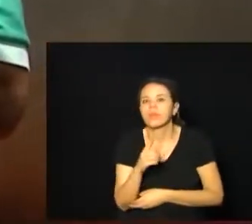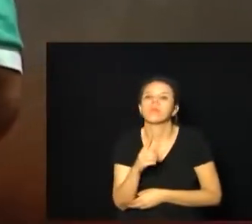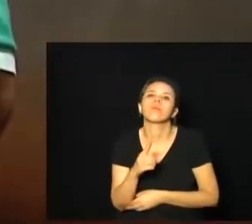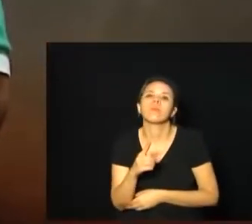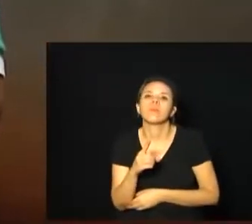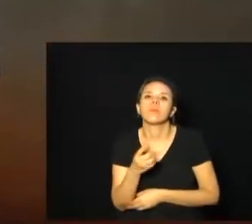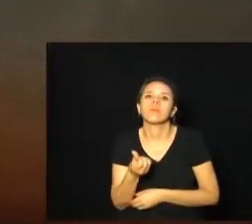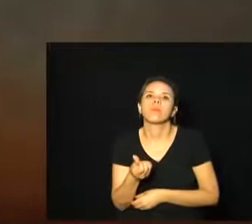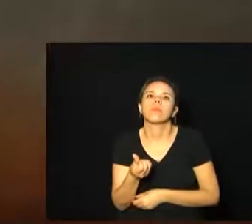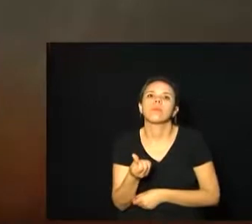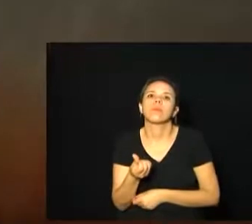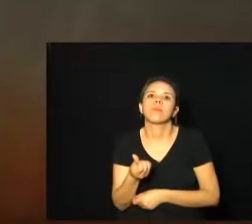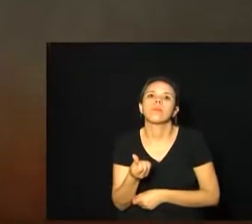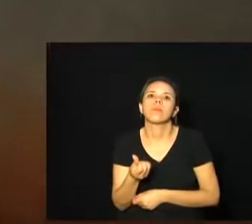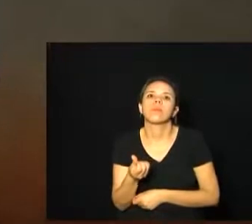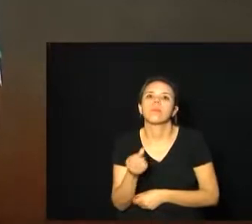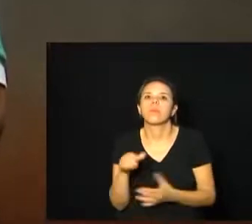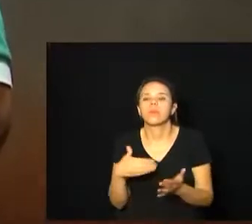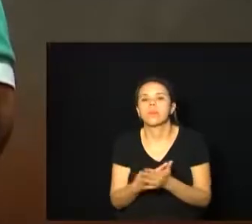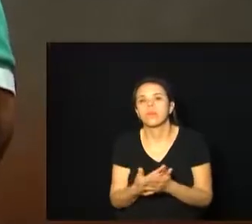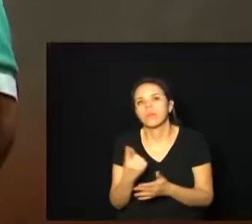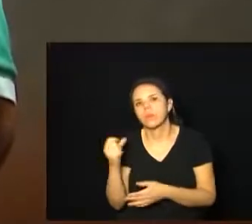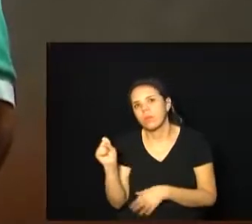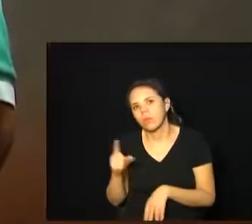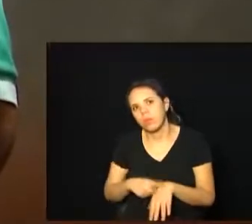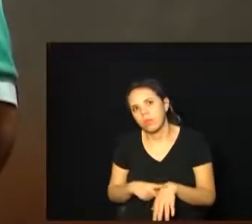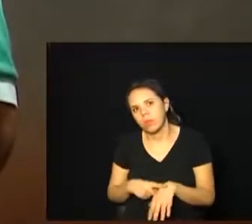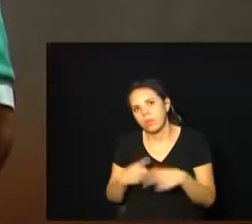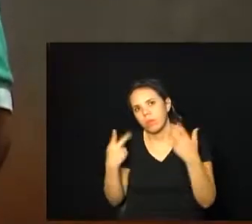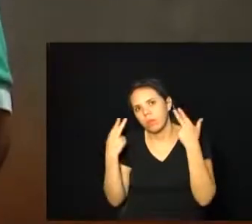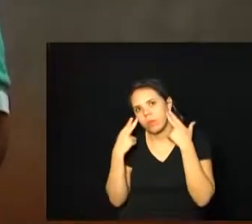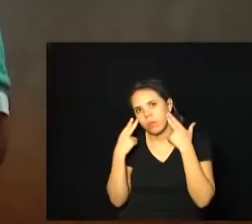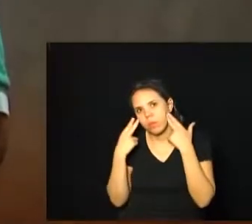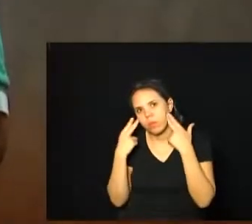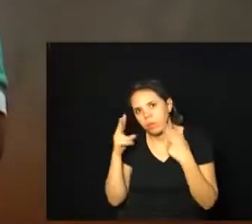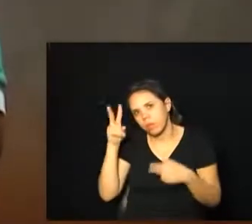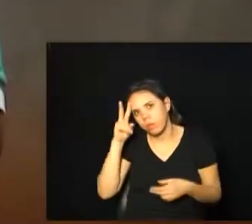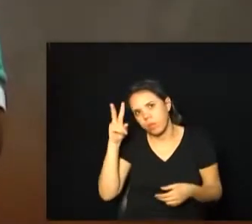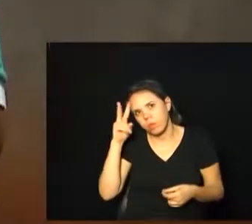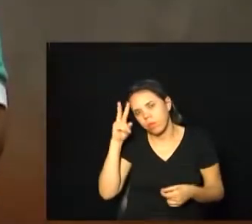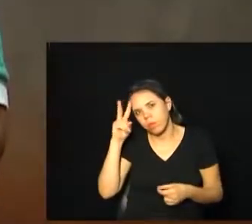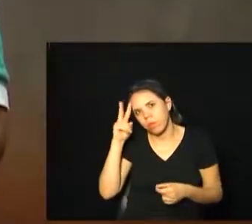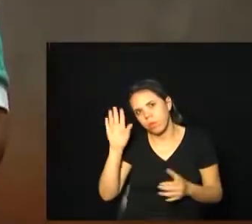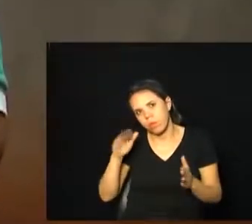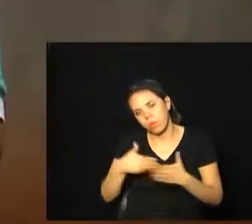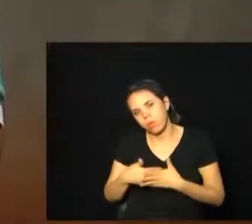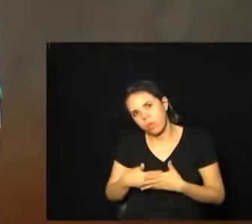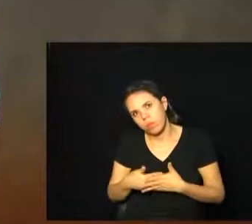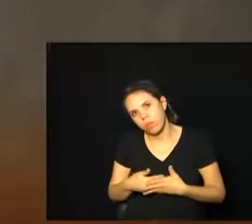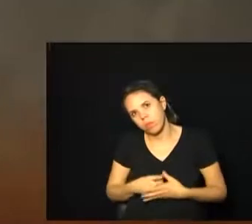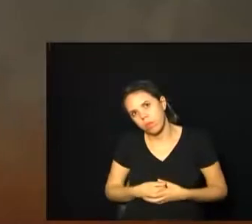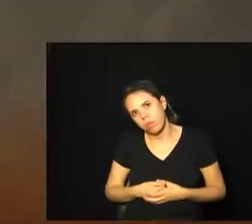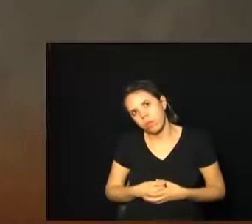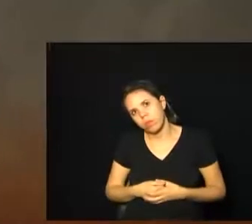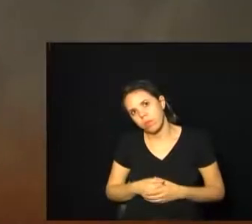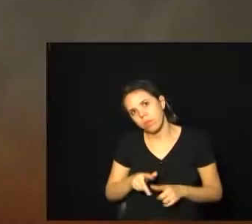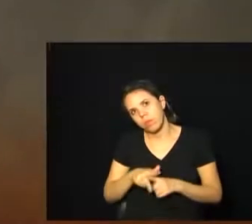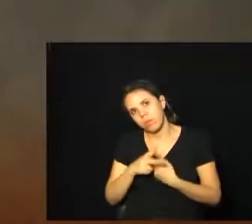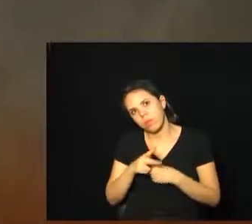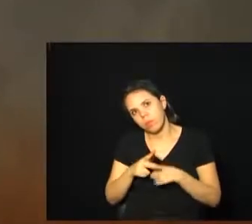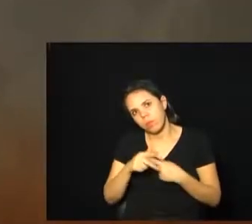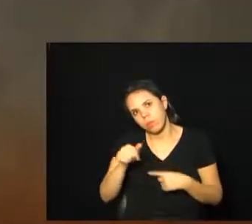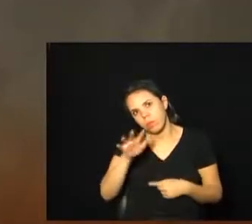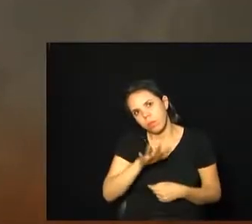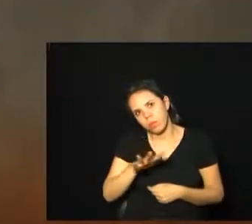das 6 às 18 horas. Normalmente, às segundas-feiras, o parque é fechado para uma manutenção